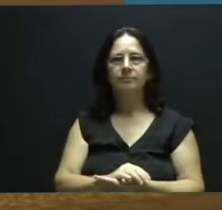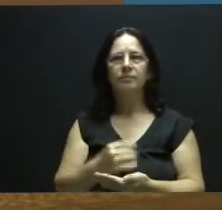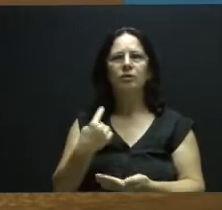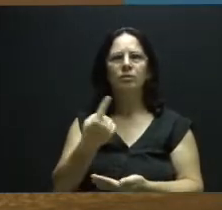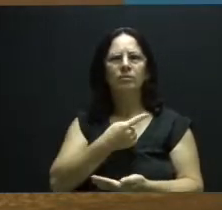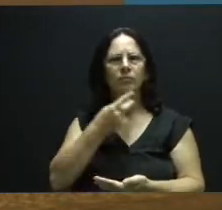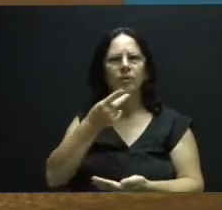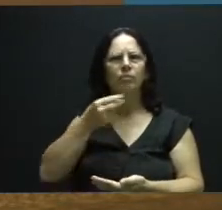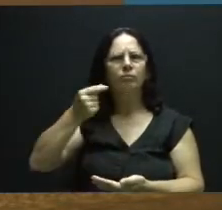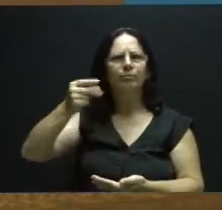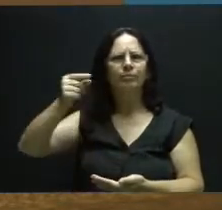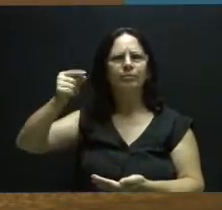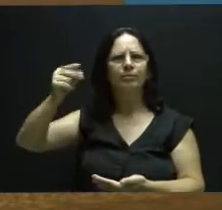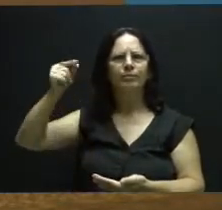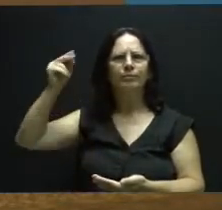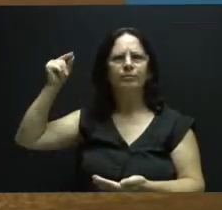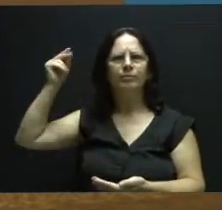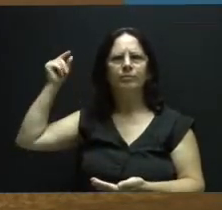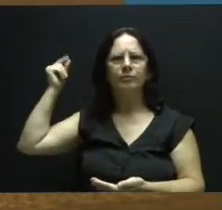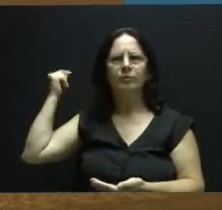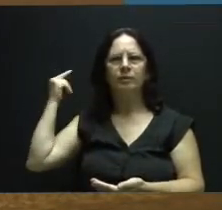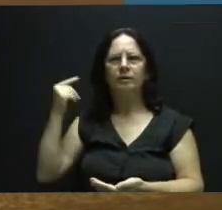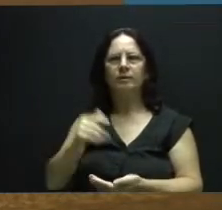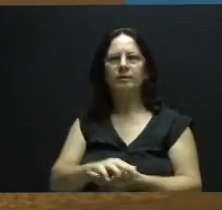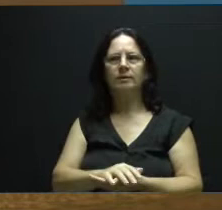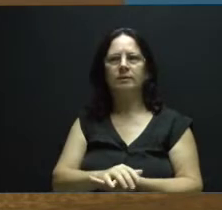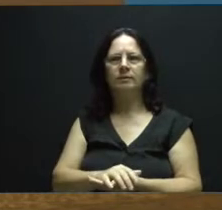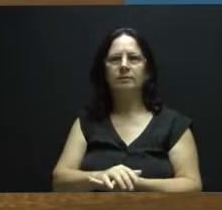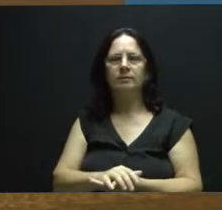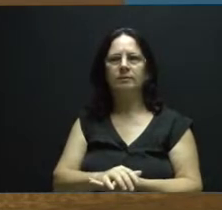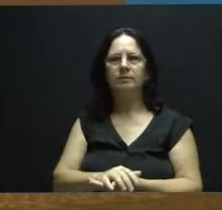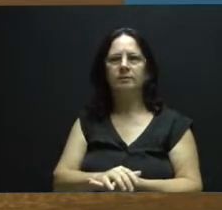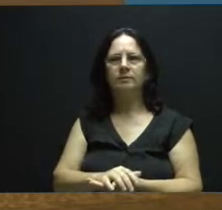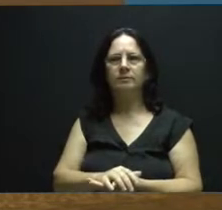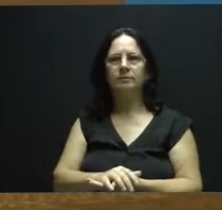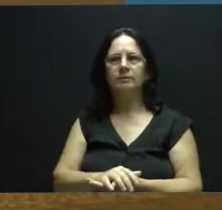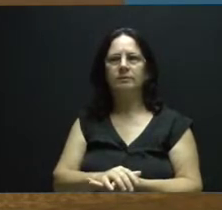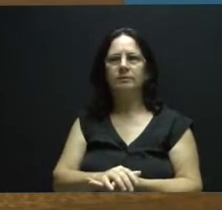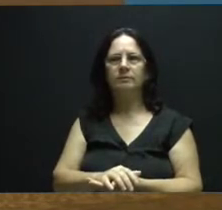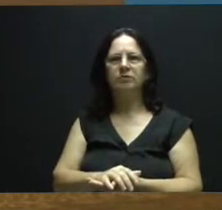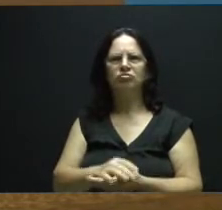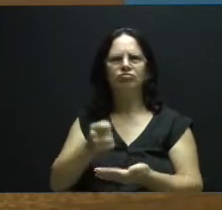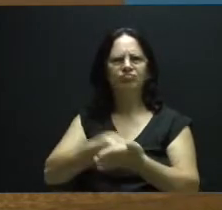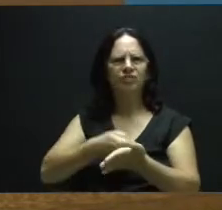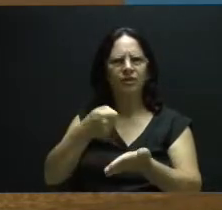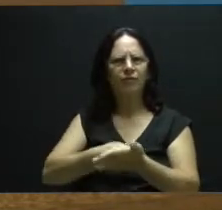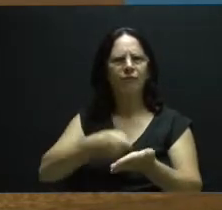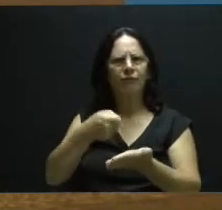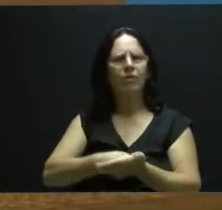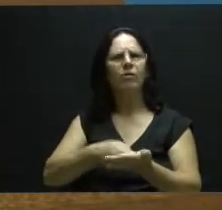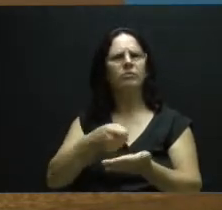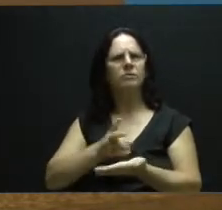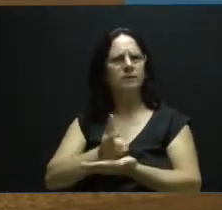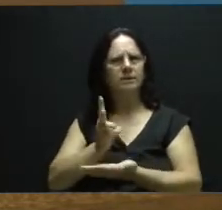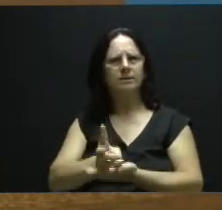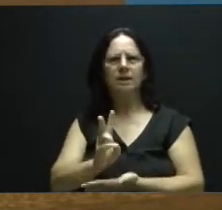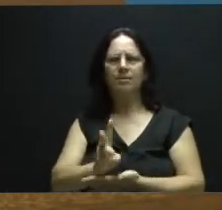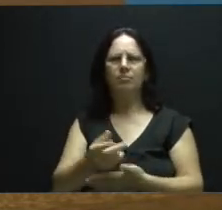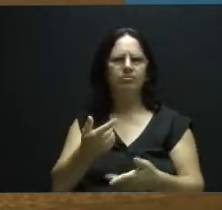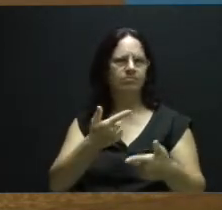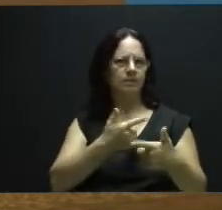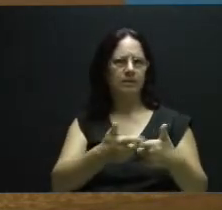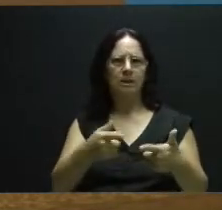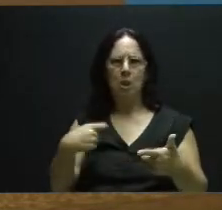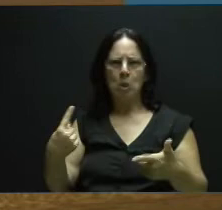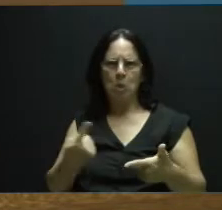falando isso há quanto tempo irrita nos constrange não só por questões de